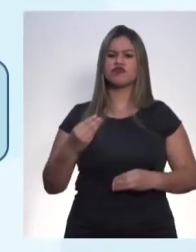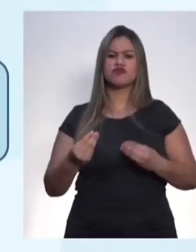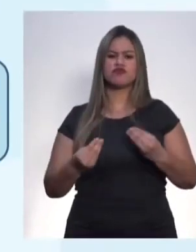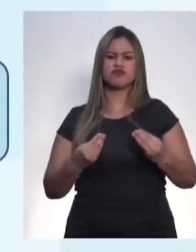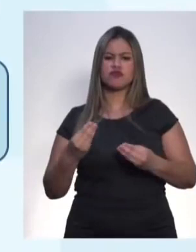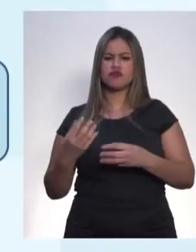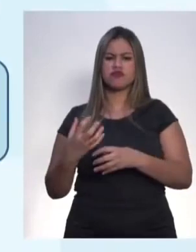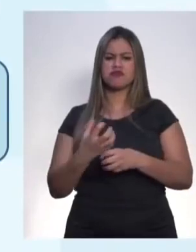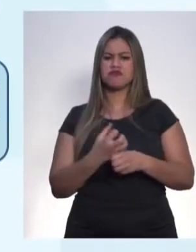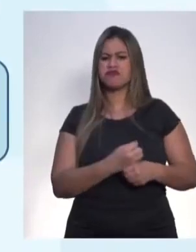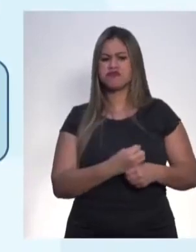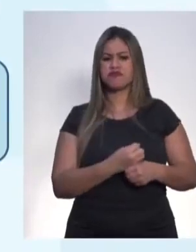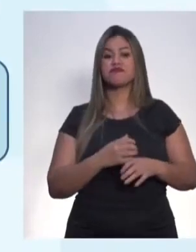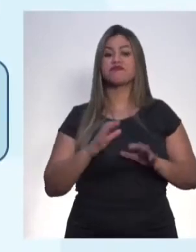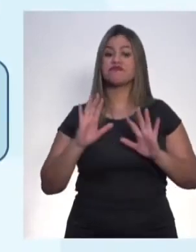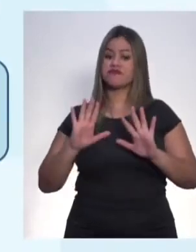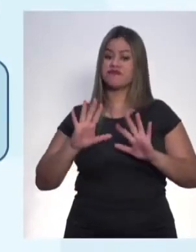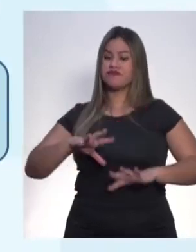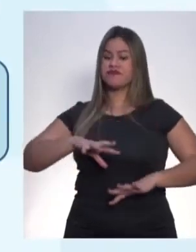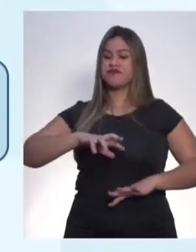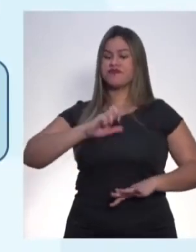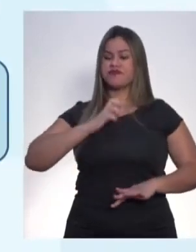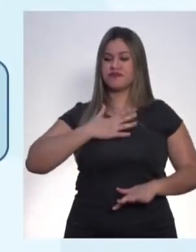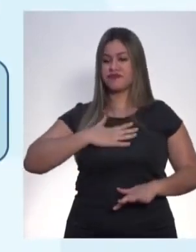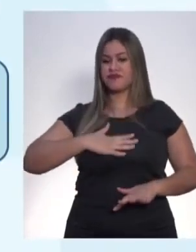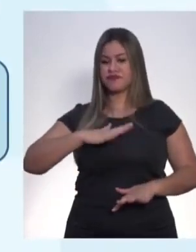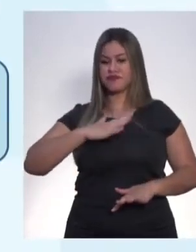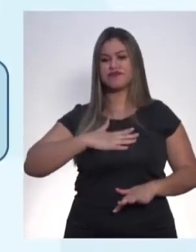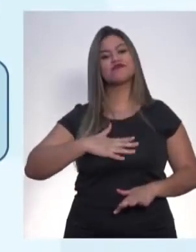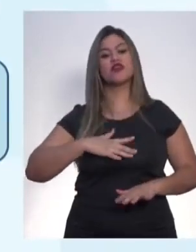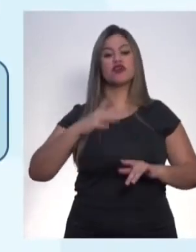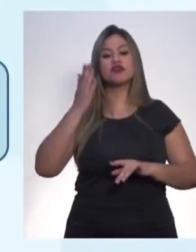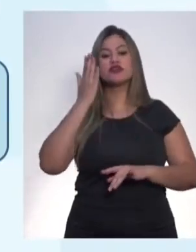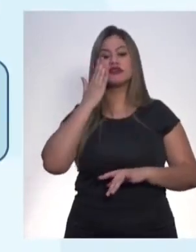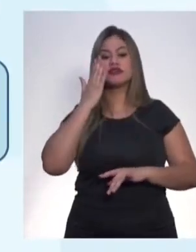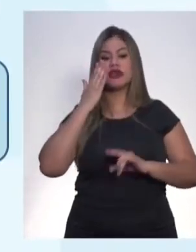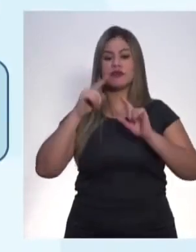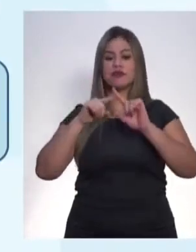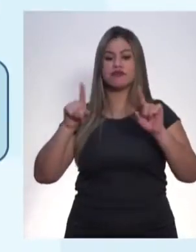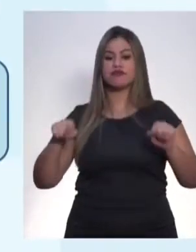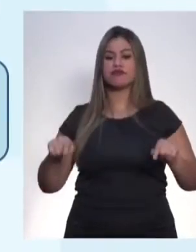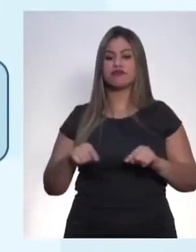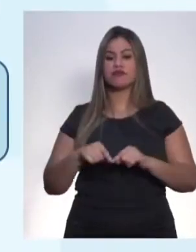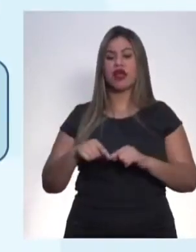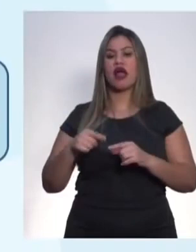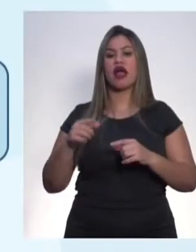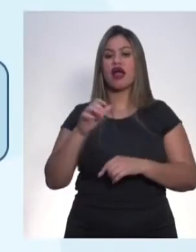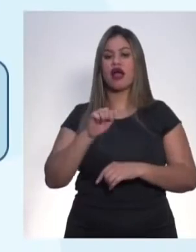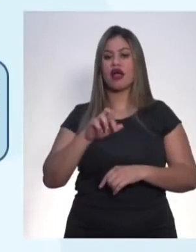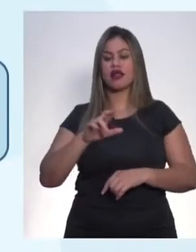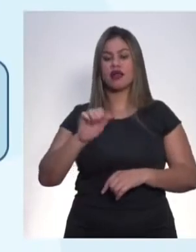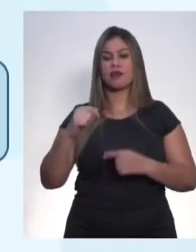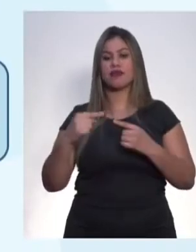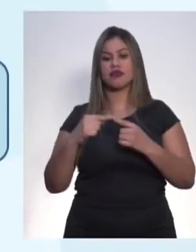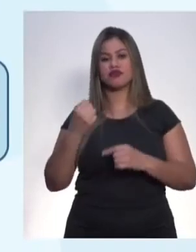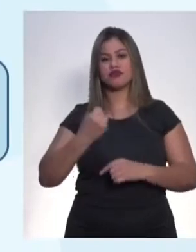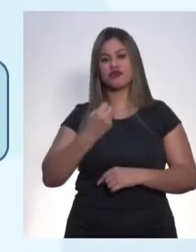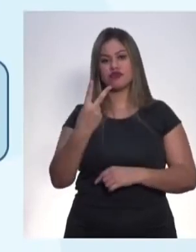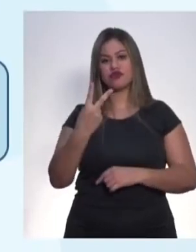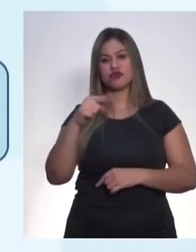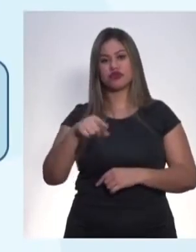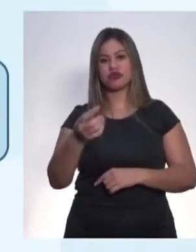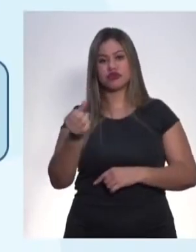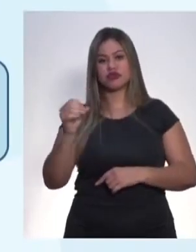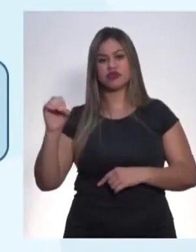que eu faço isso? Então, respira. Você sabe que a área vale 2.600, certo? Você sabe que você